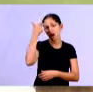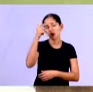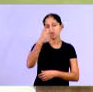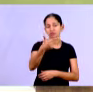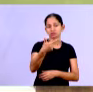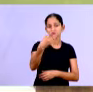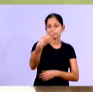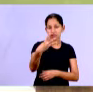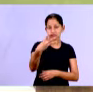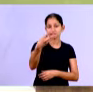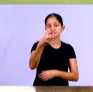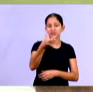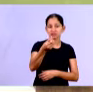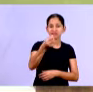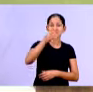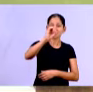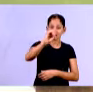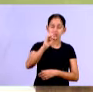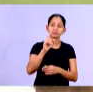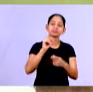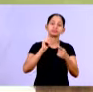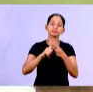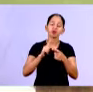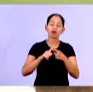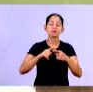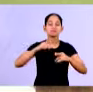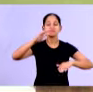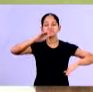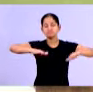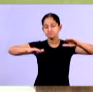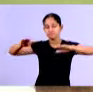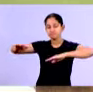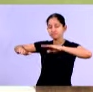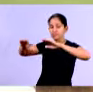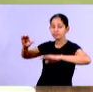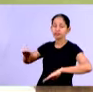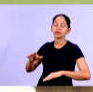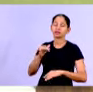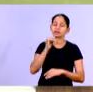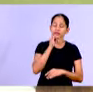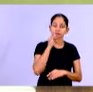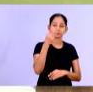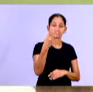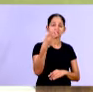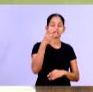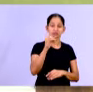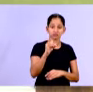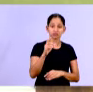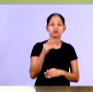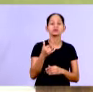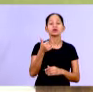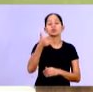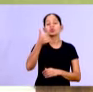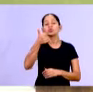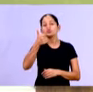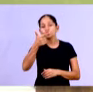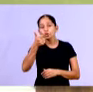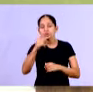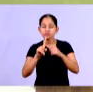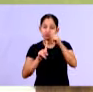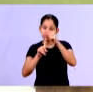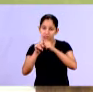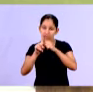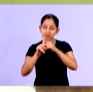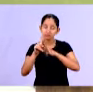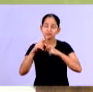bancárias. Por que 360? Porque, em média, cada mês tem 30 dias, como temos 12 meses, 12 vezes